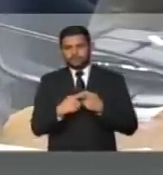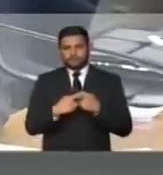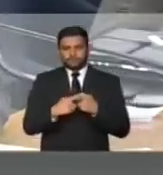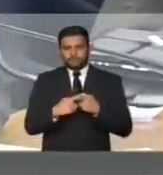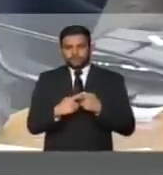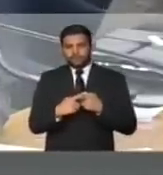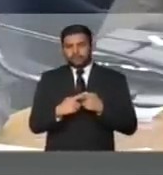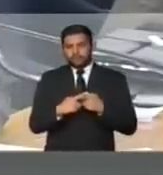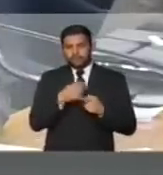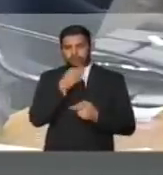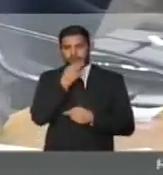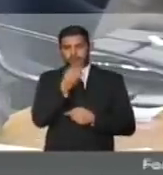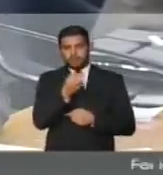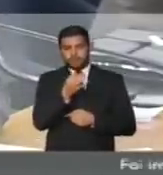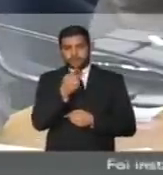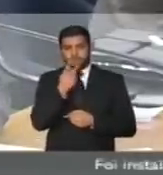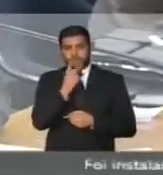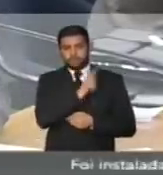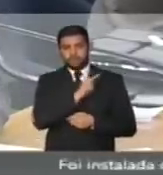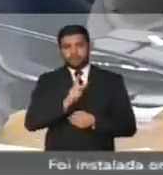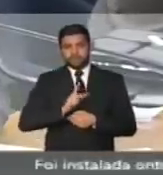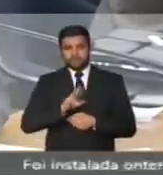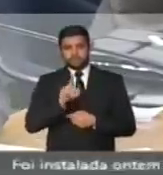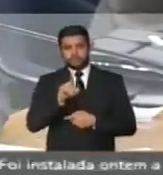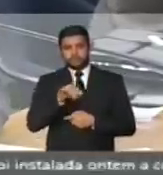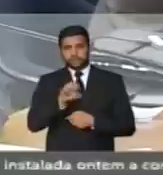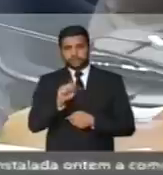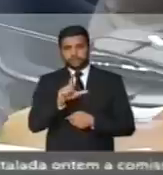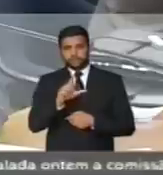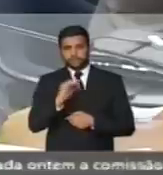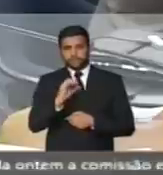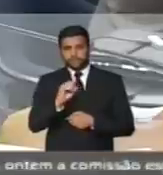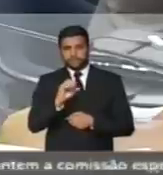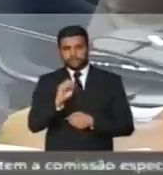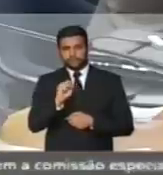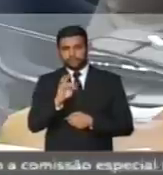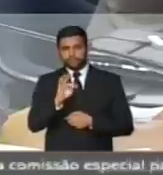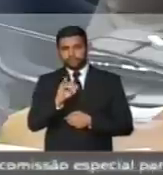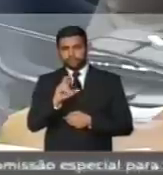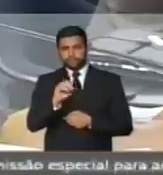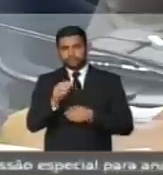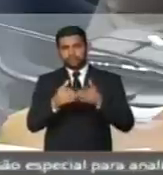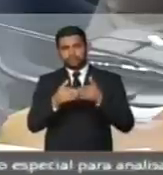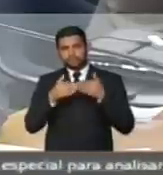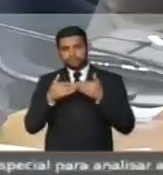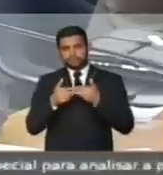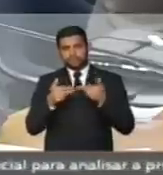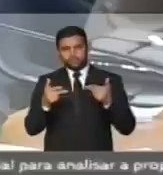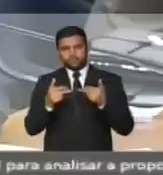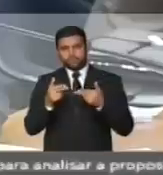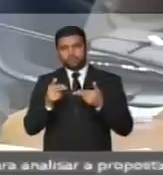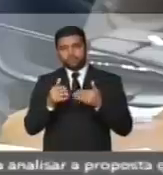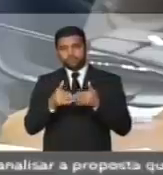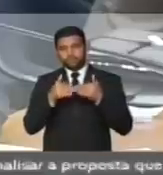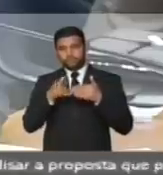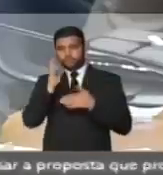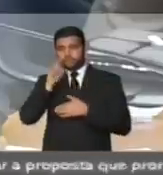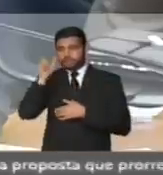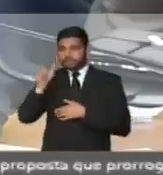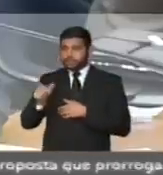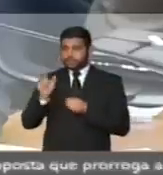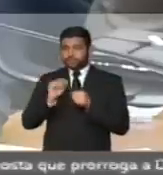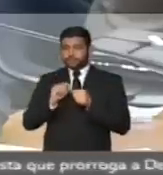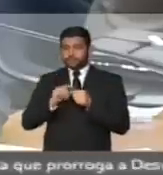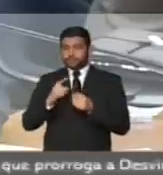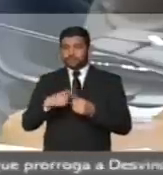a suposição de que o presidente do BNDES, Luciano Coutinho, solicitou para que Vossa Senhoria fizesse